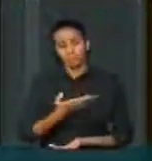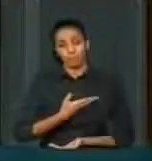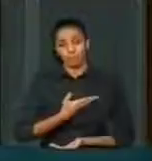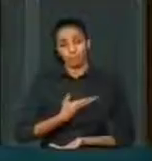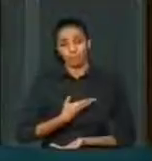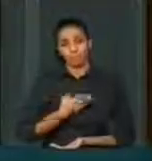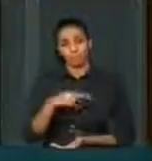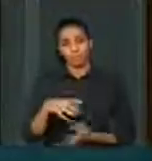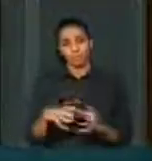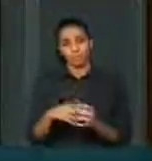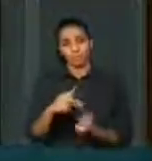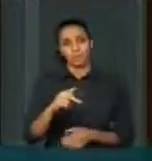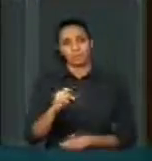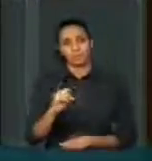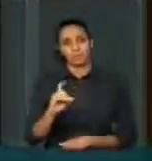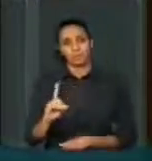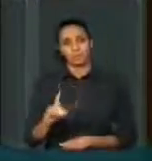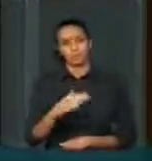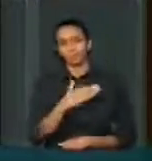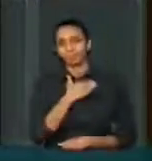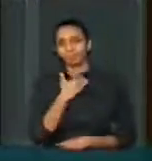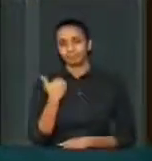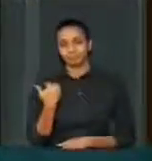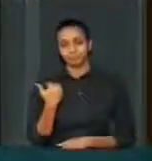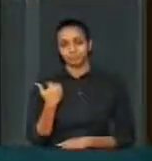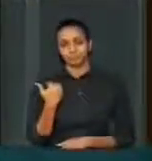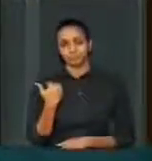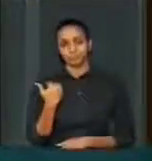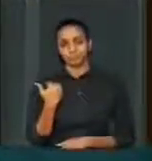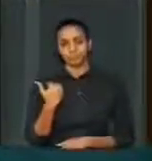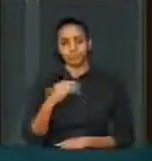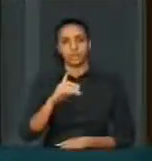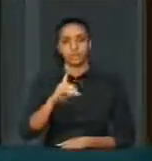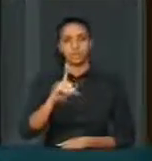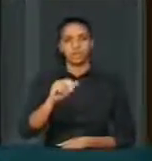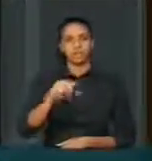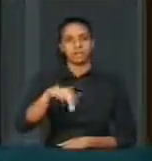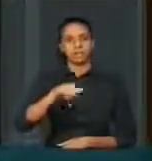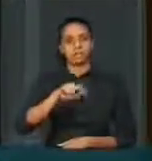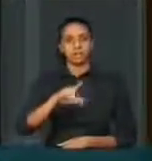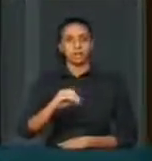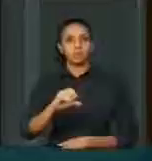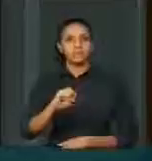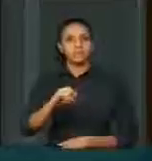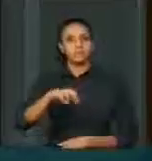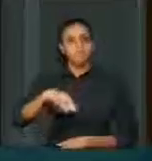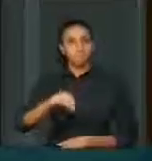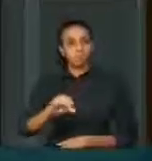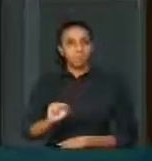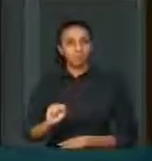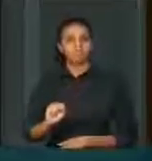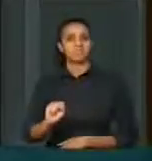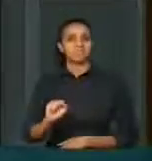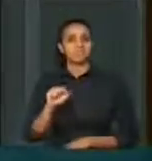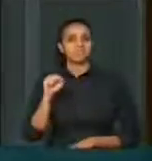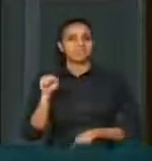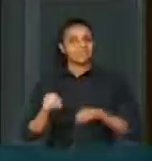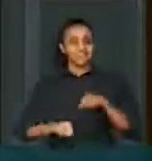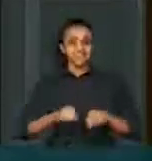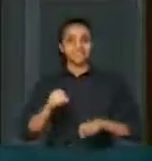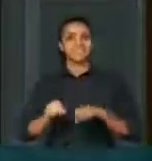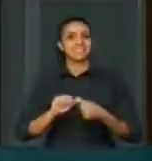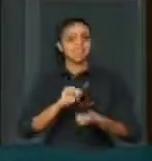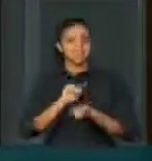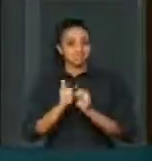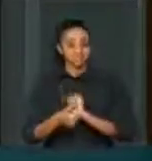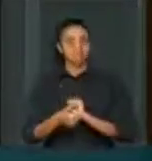nosso partido, do PSB, um militante, companheiro Danilo Simões, um ciclista convicto como prática